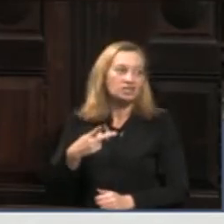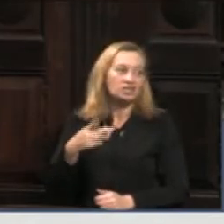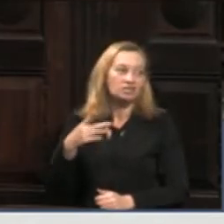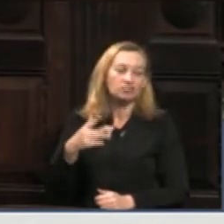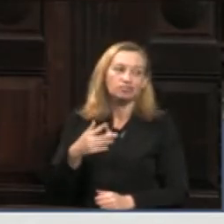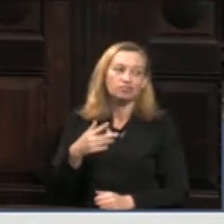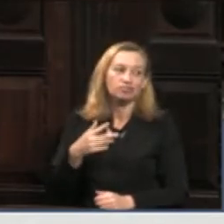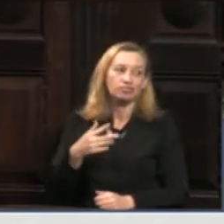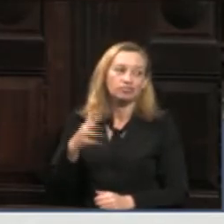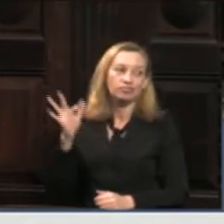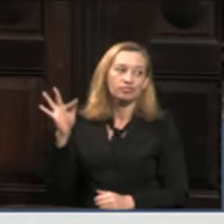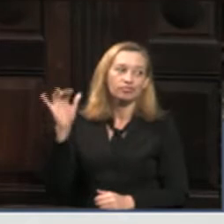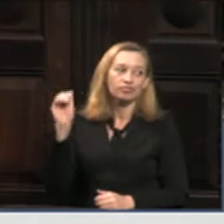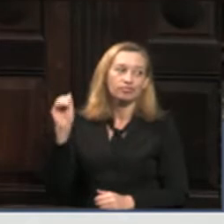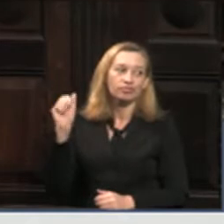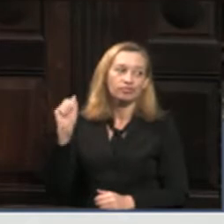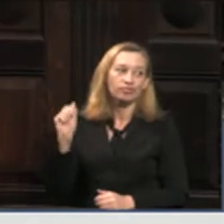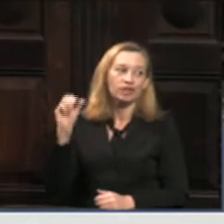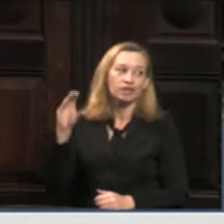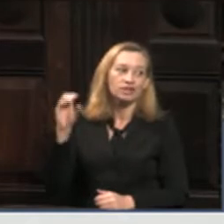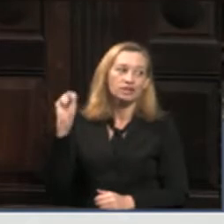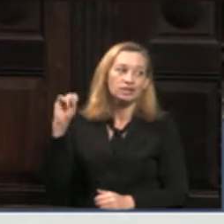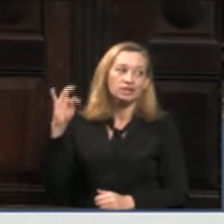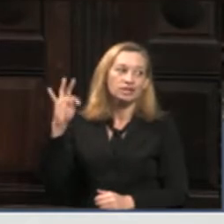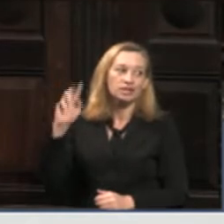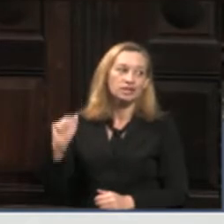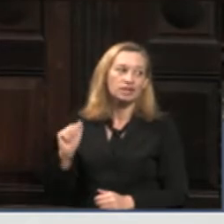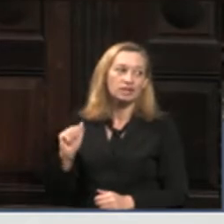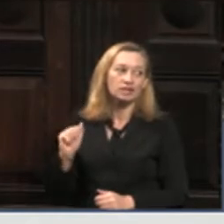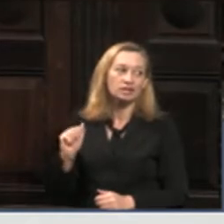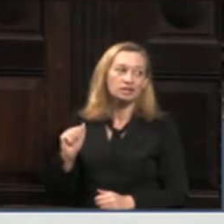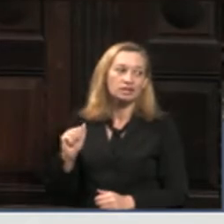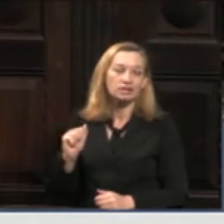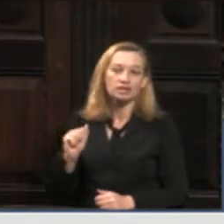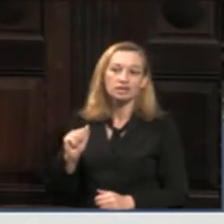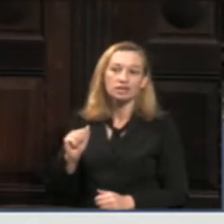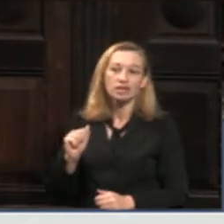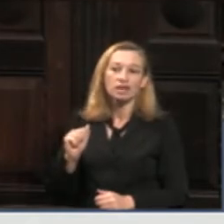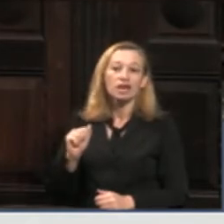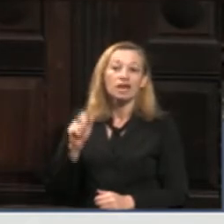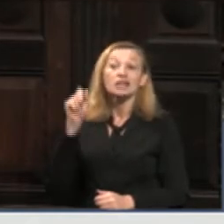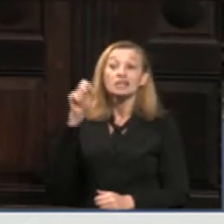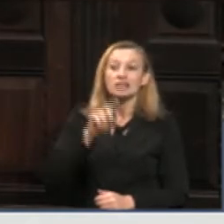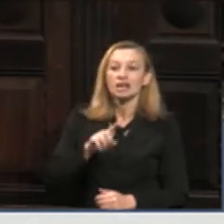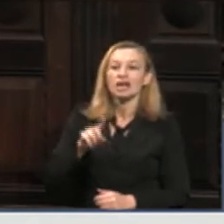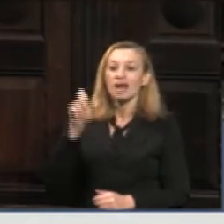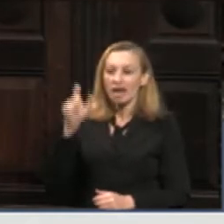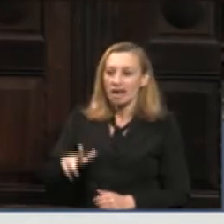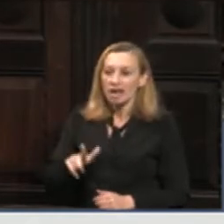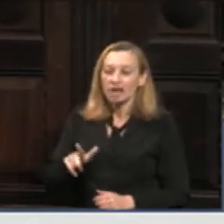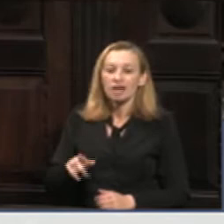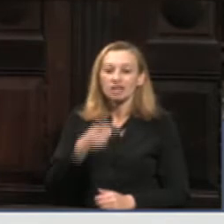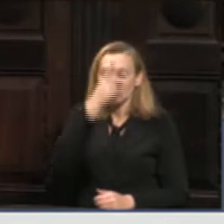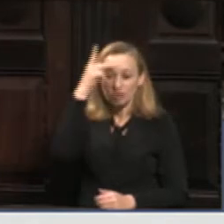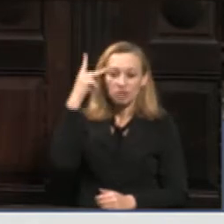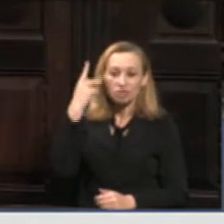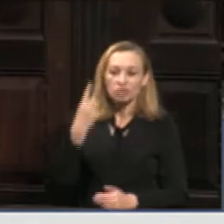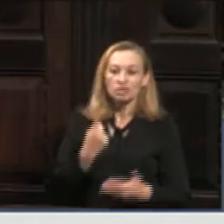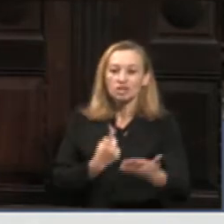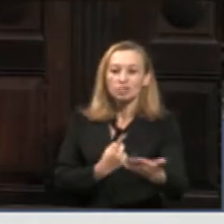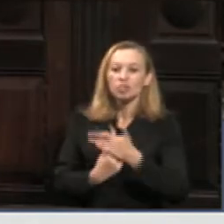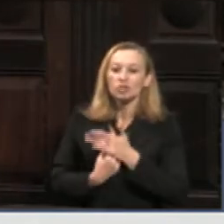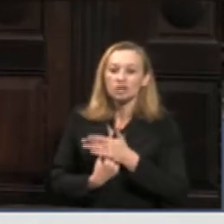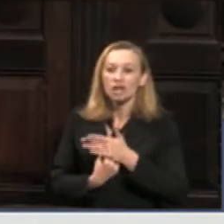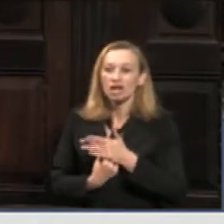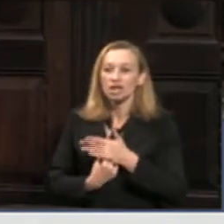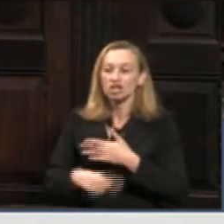o moralismo fascista está nas mãos daqueles que defendem esse moralismo, qualquer que seja a posição